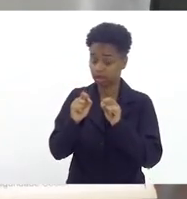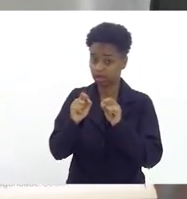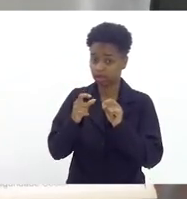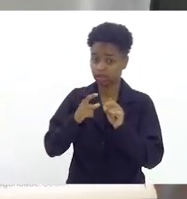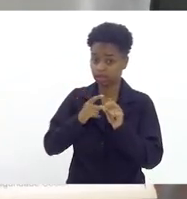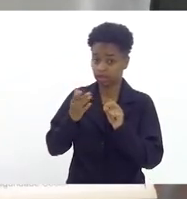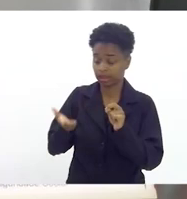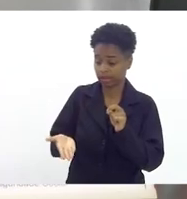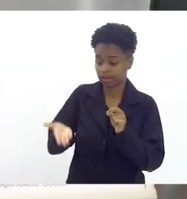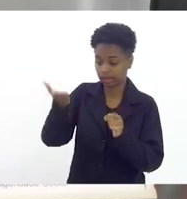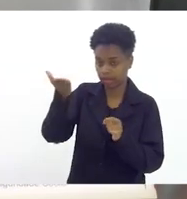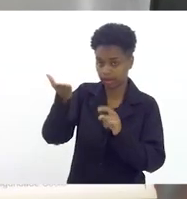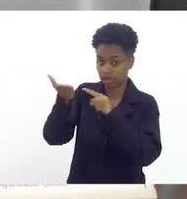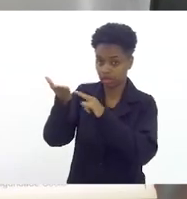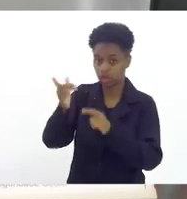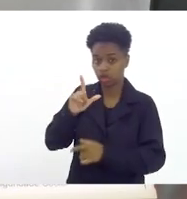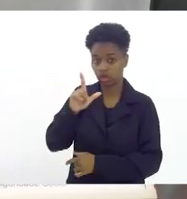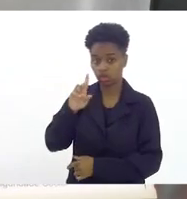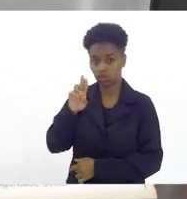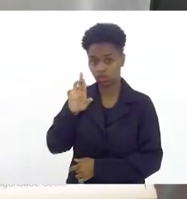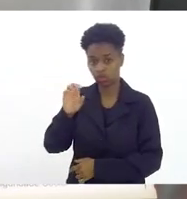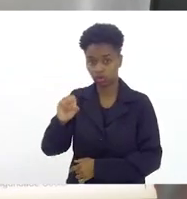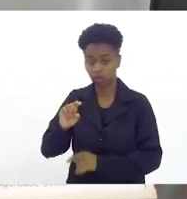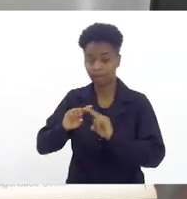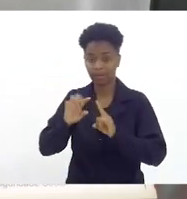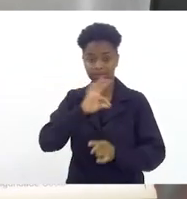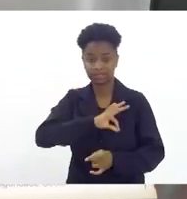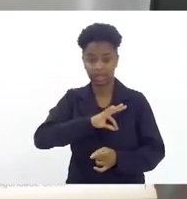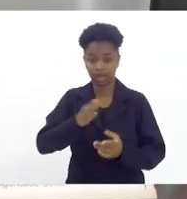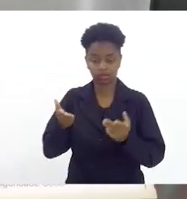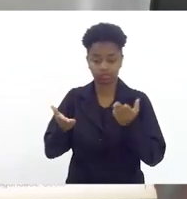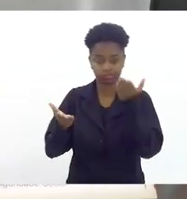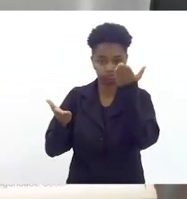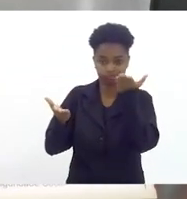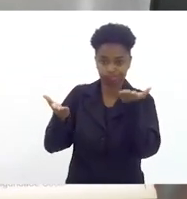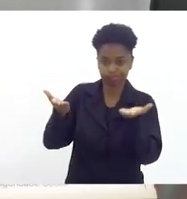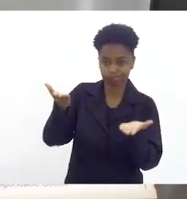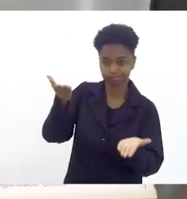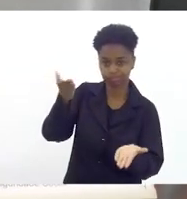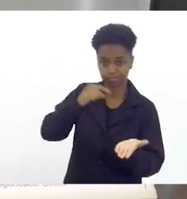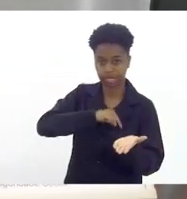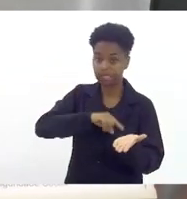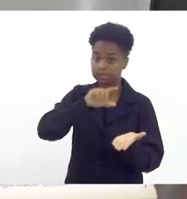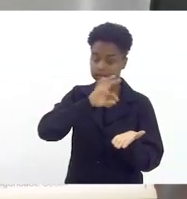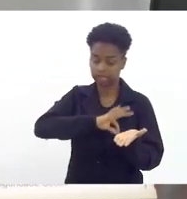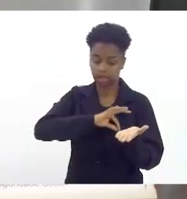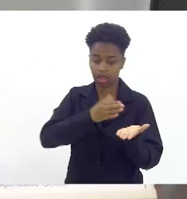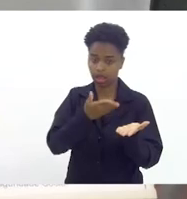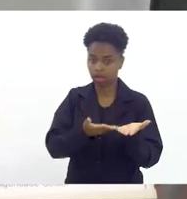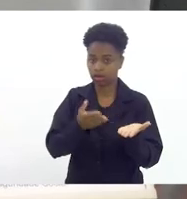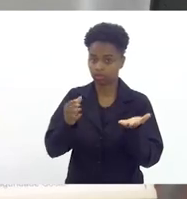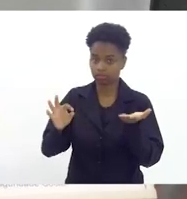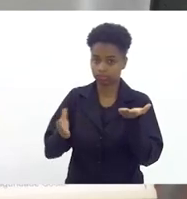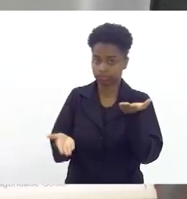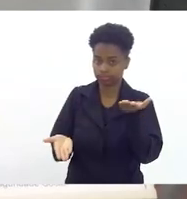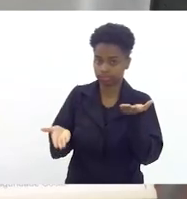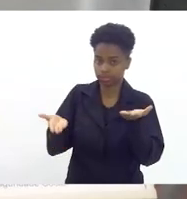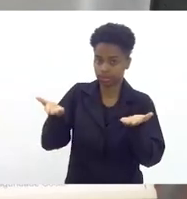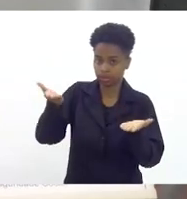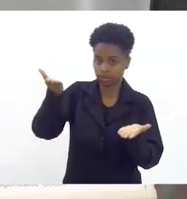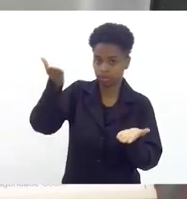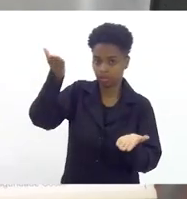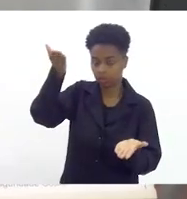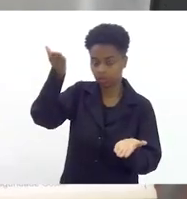a remuneração os salários vão diminuindo a remuneração das trabalhadoras e dos trabalhadores vai